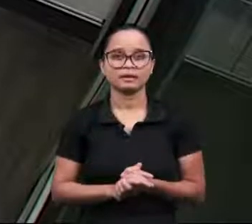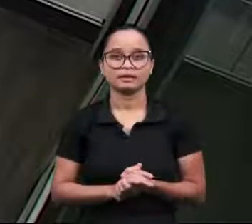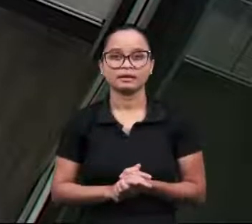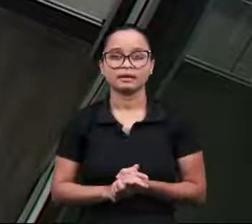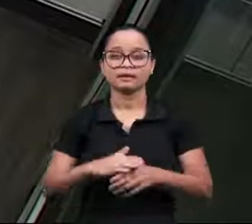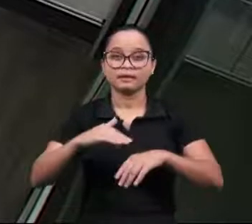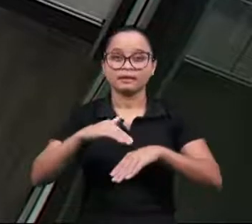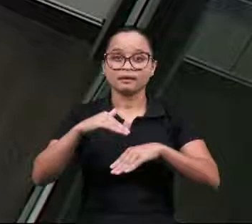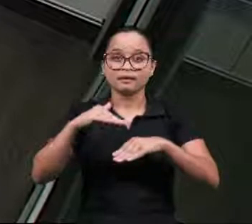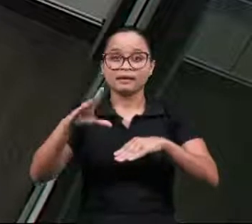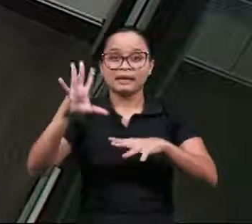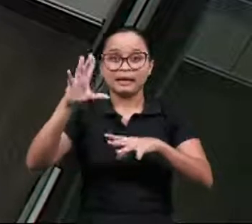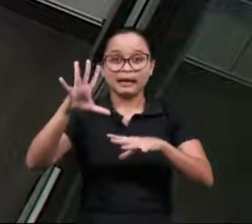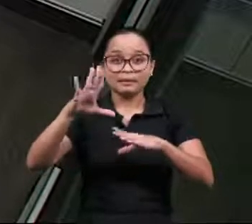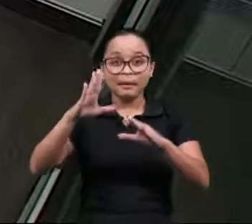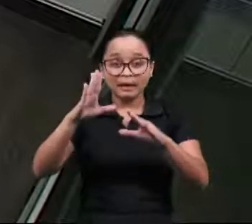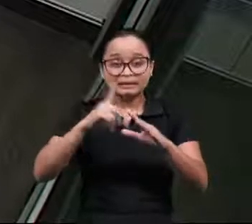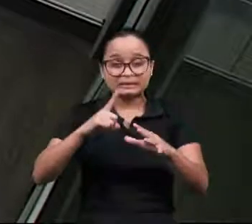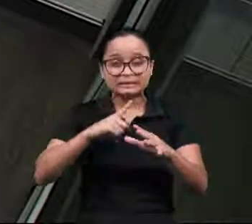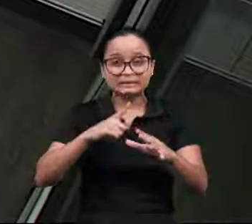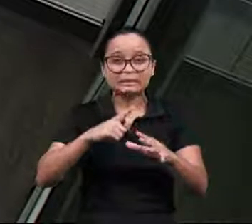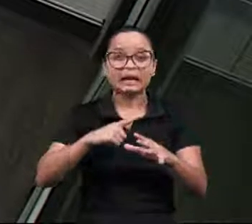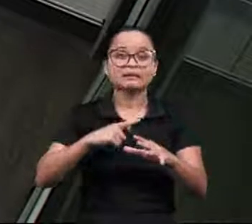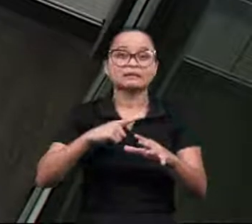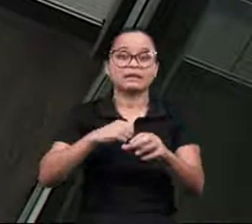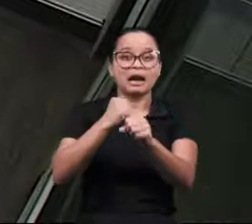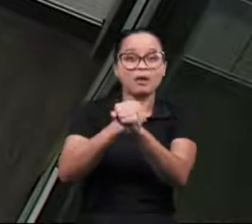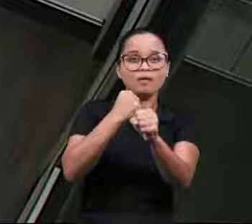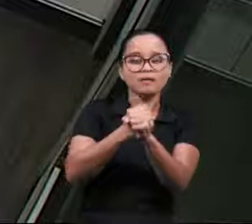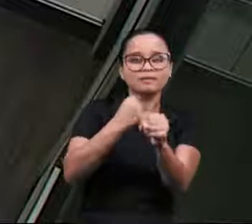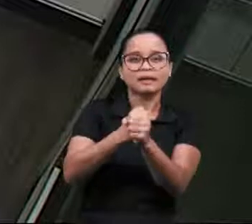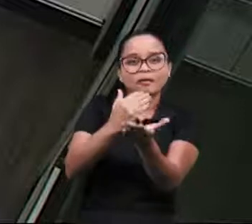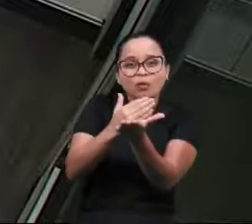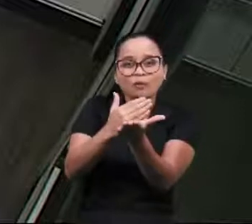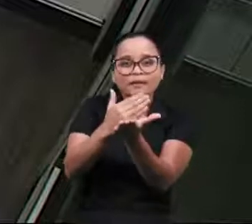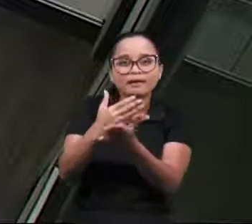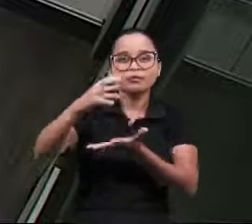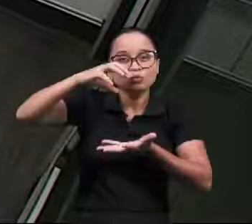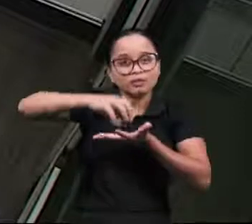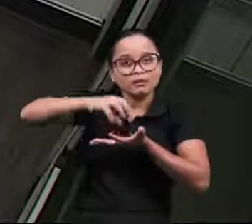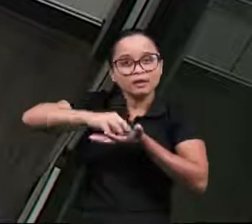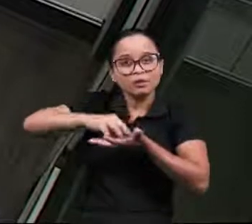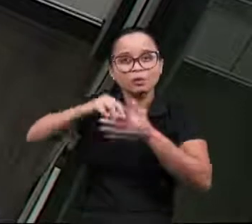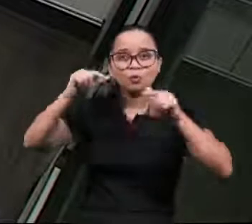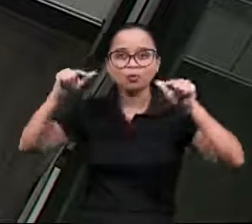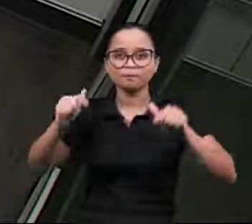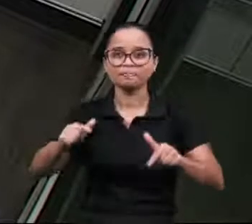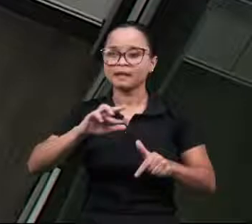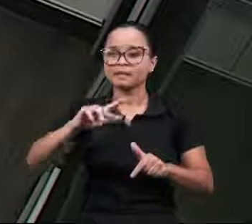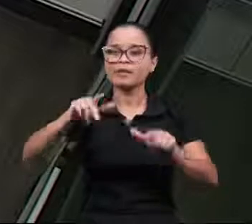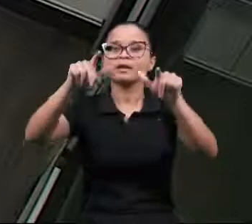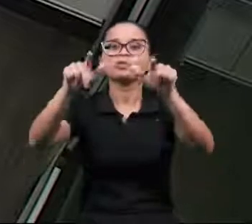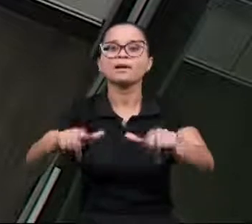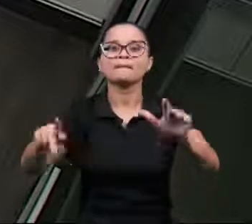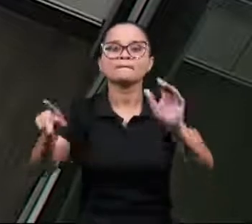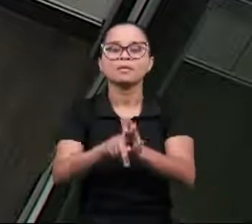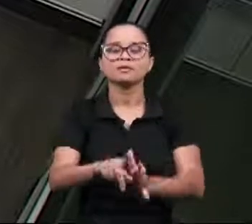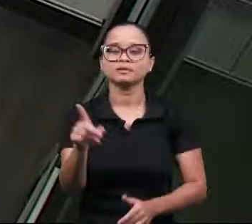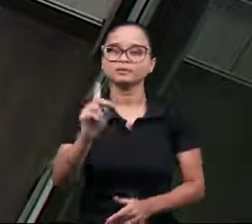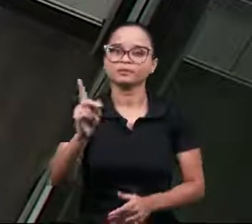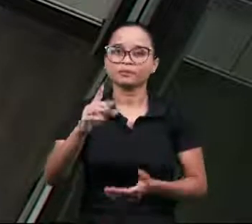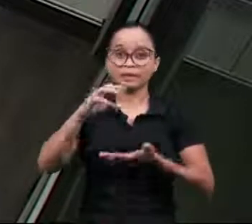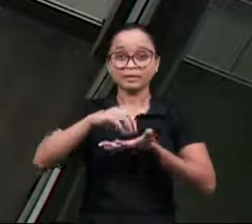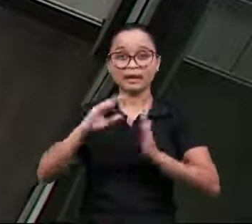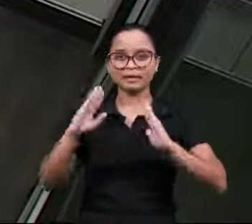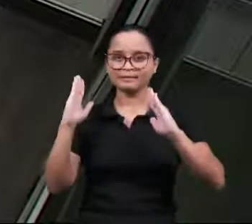era feita na central, né? Mais da metade da obra não era feito no local, era feito em